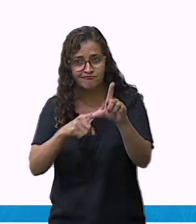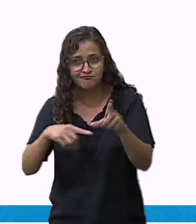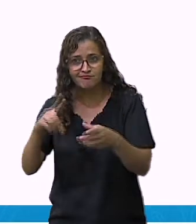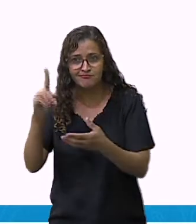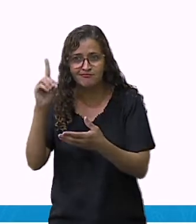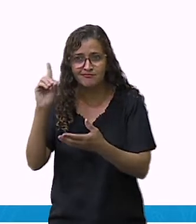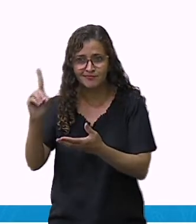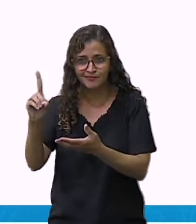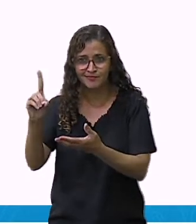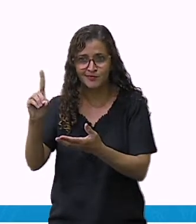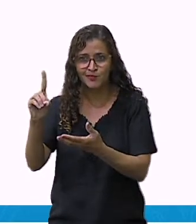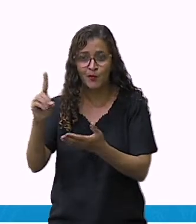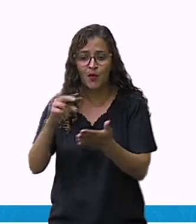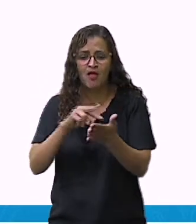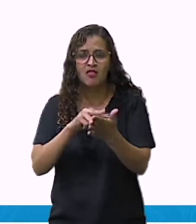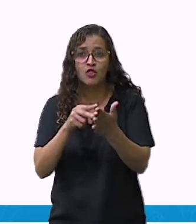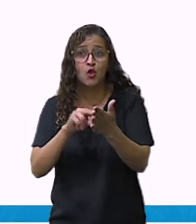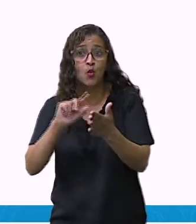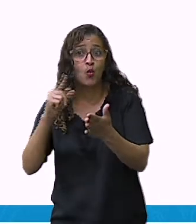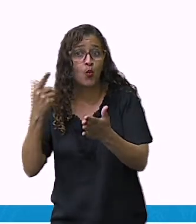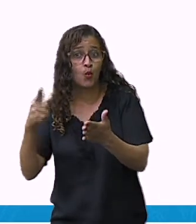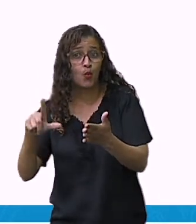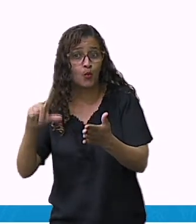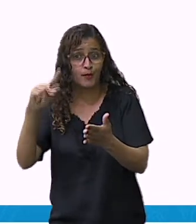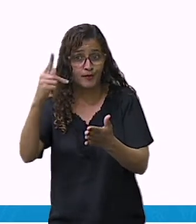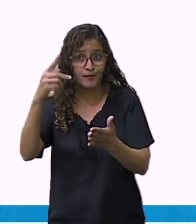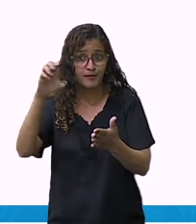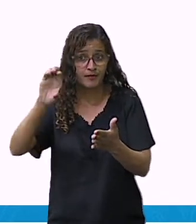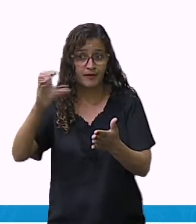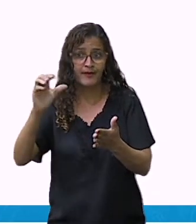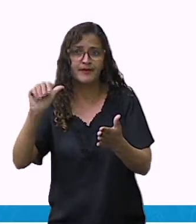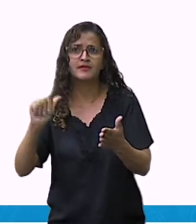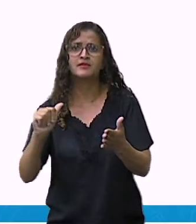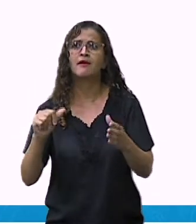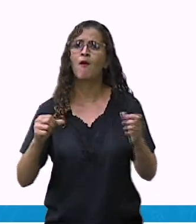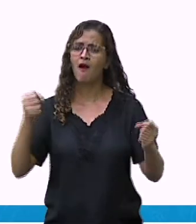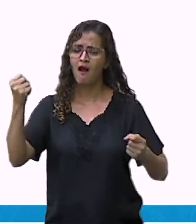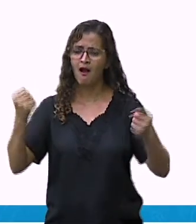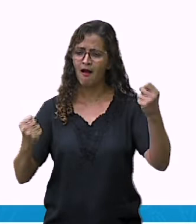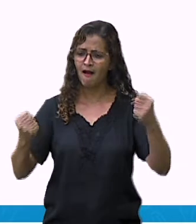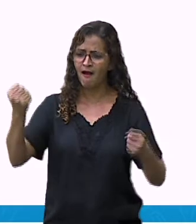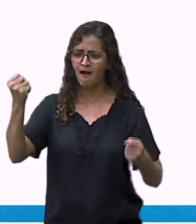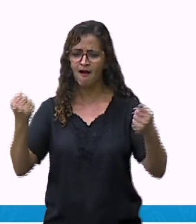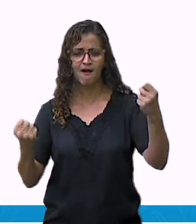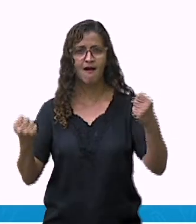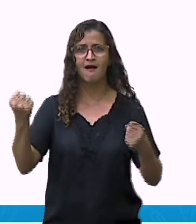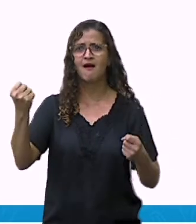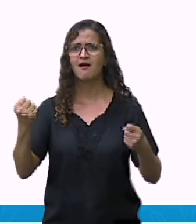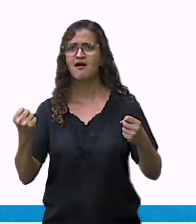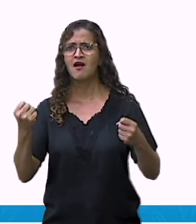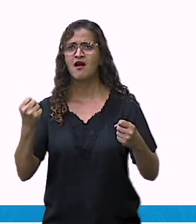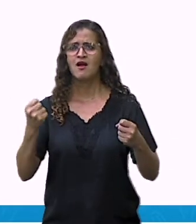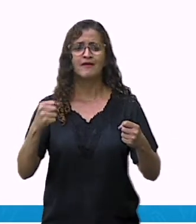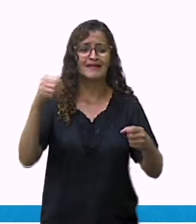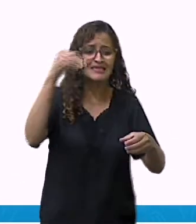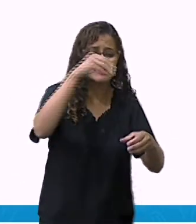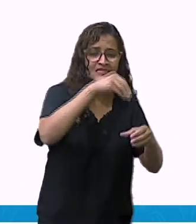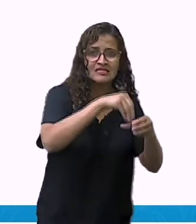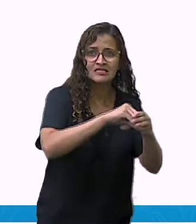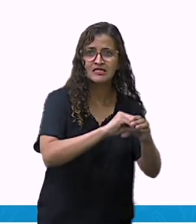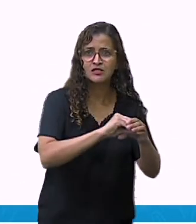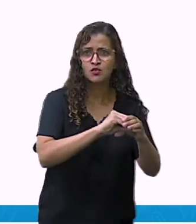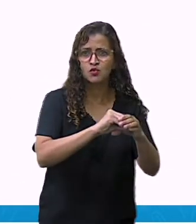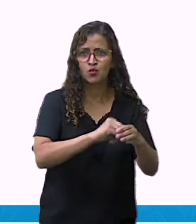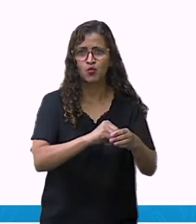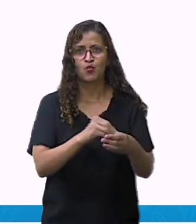palavra peça. O motor do carro é composto de várias peças.